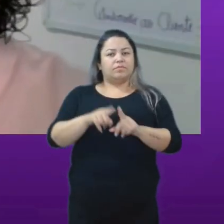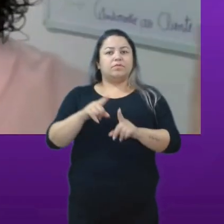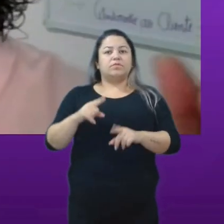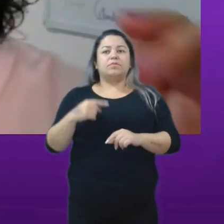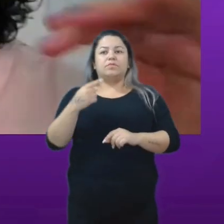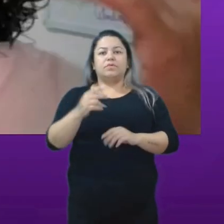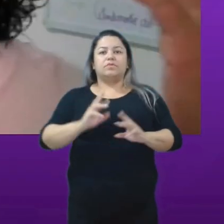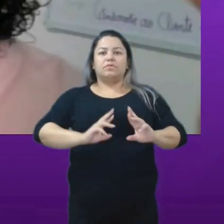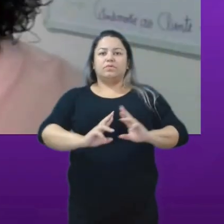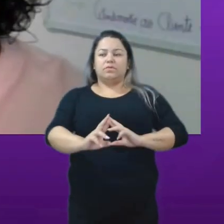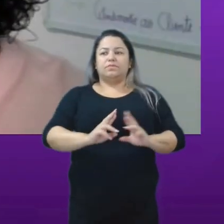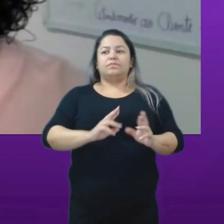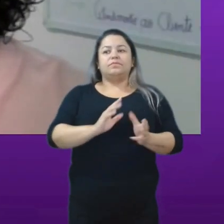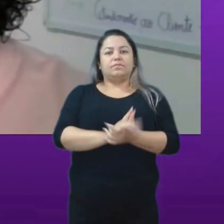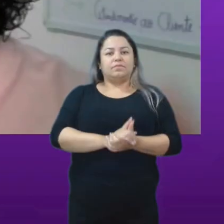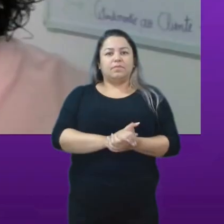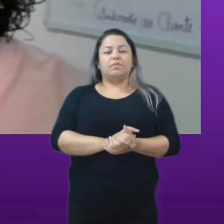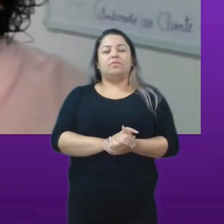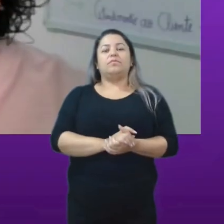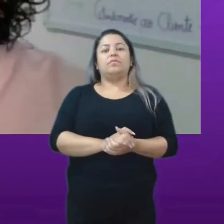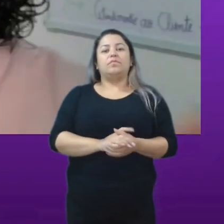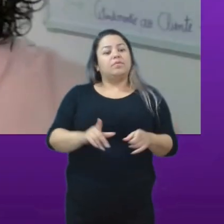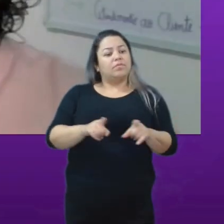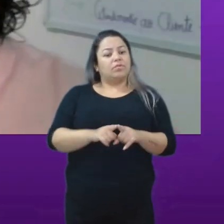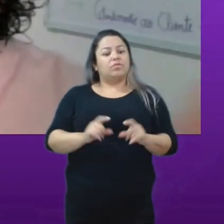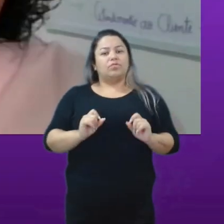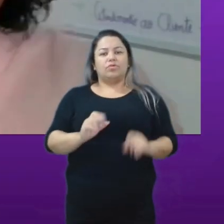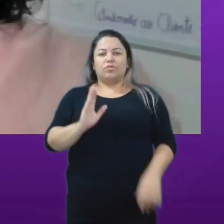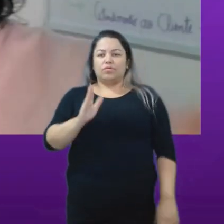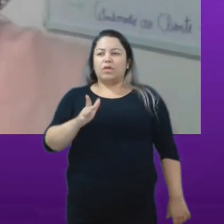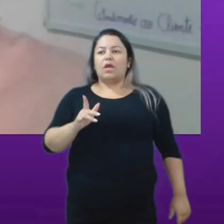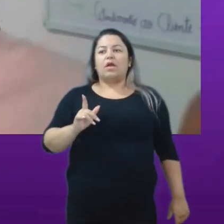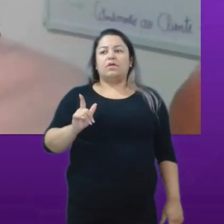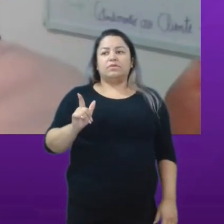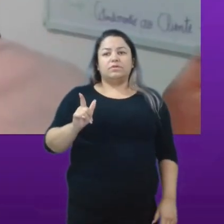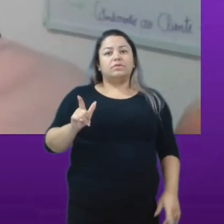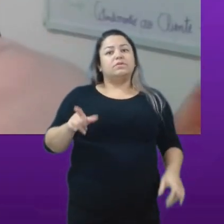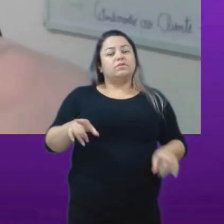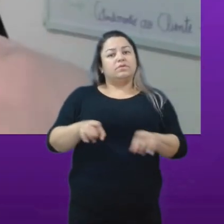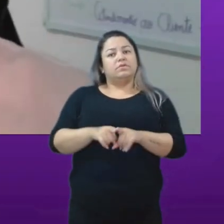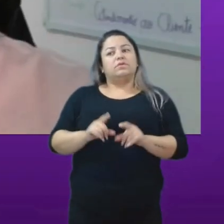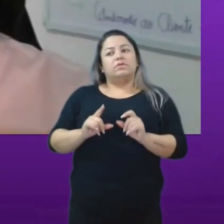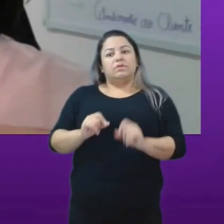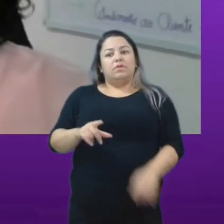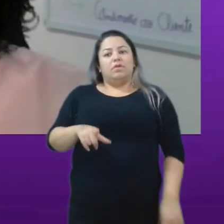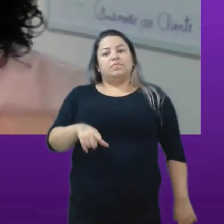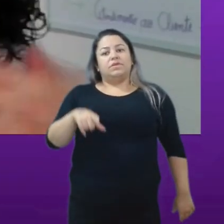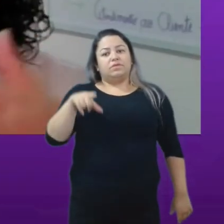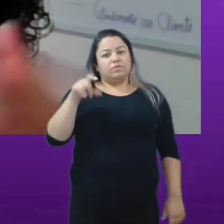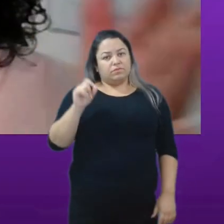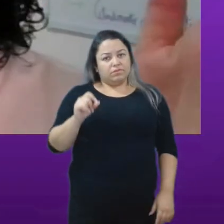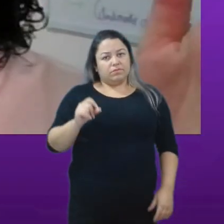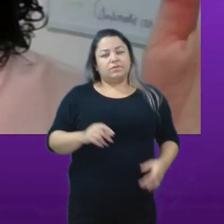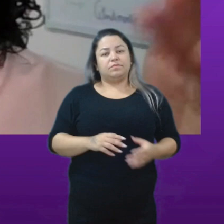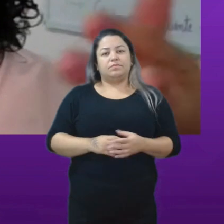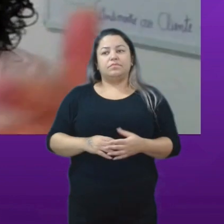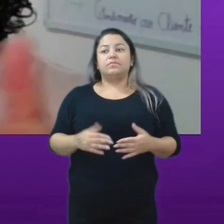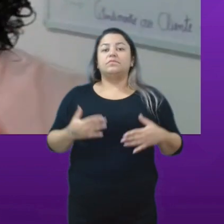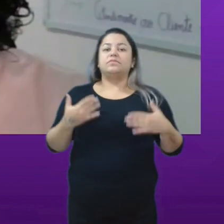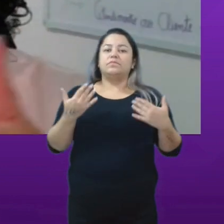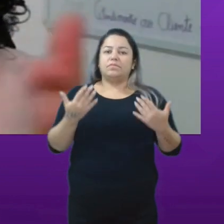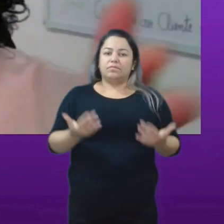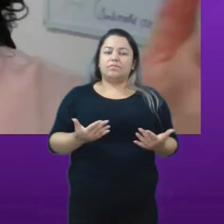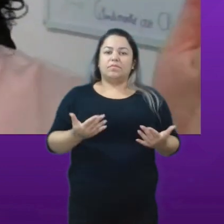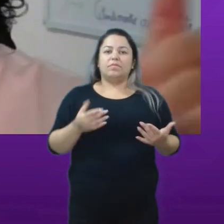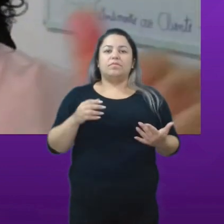com a Evelyn, foi por onde eu caminhei, assim, foi por onde caminhou essa minha escolha, né? Então,